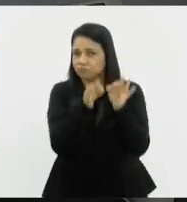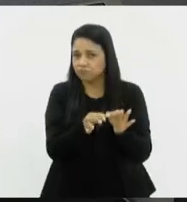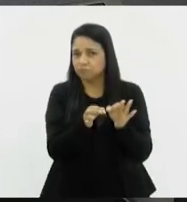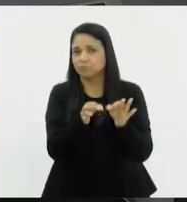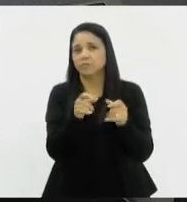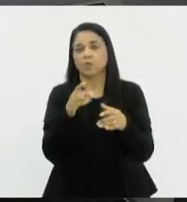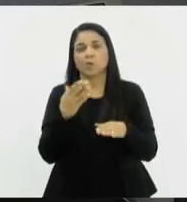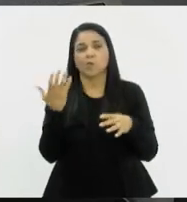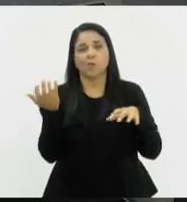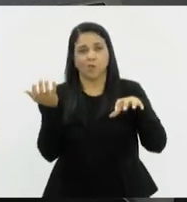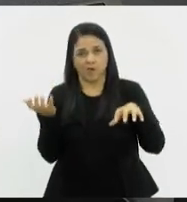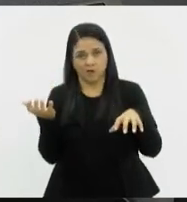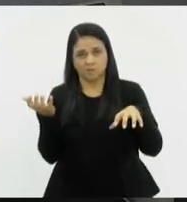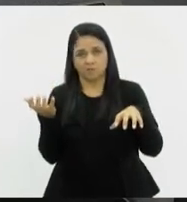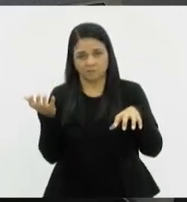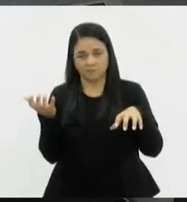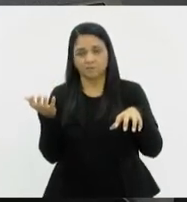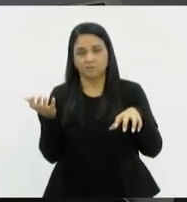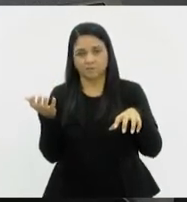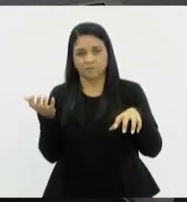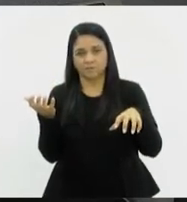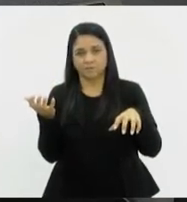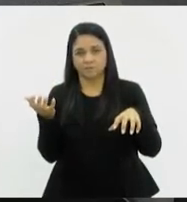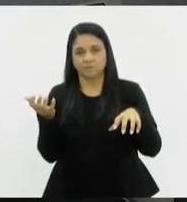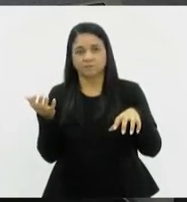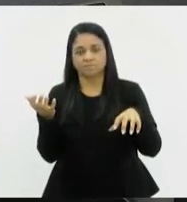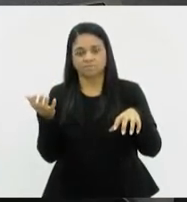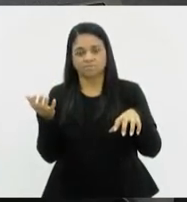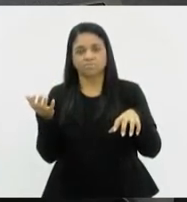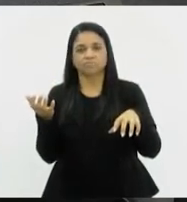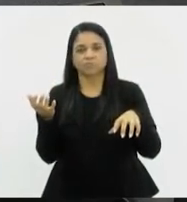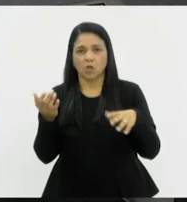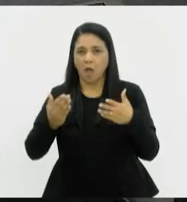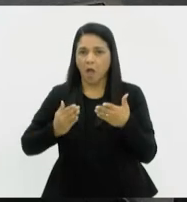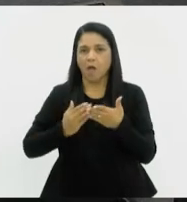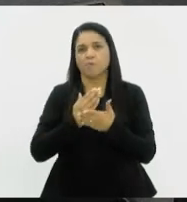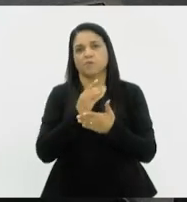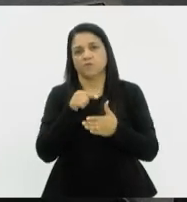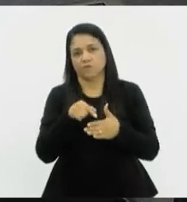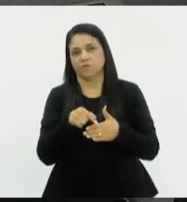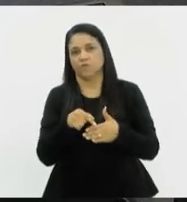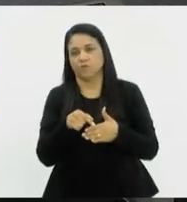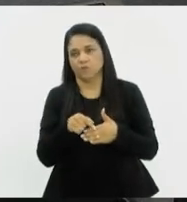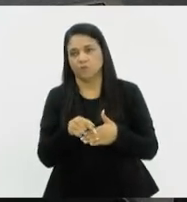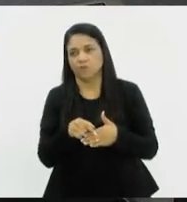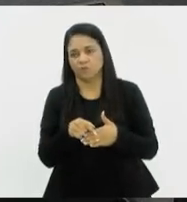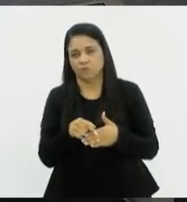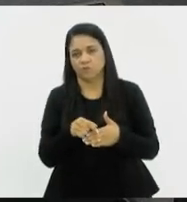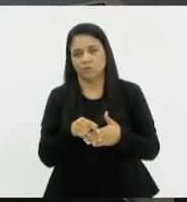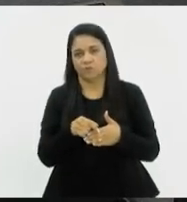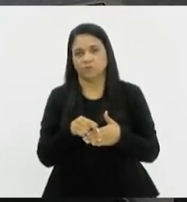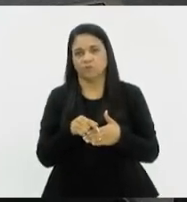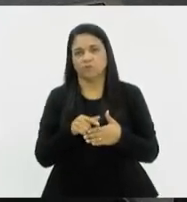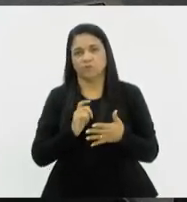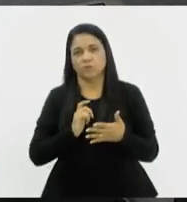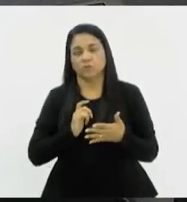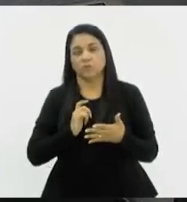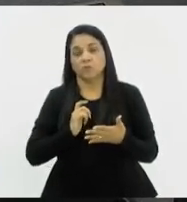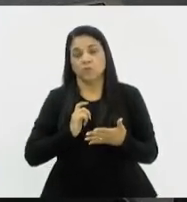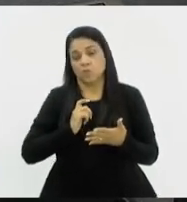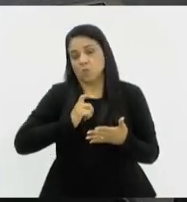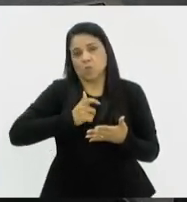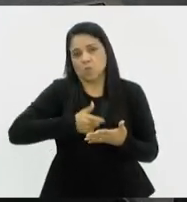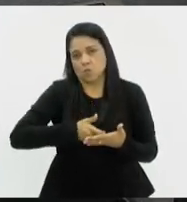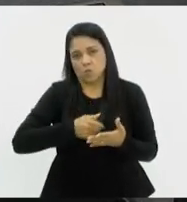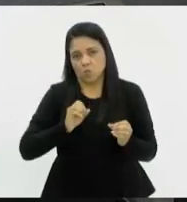o Congresso Nacional deu a prerrogativa de não pagamento de IPI